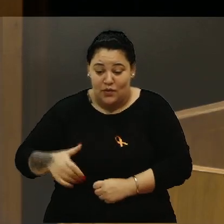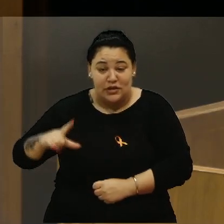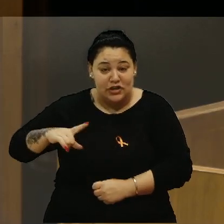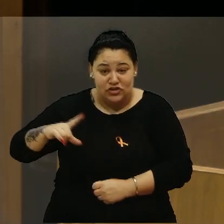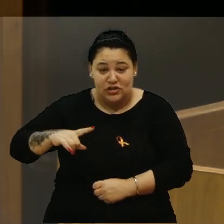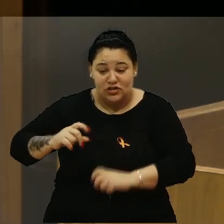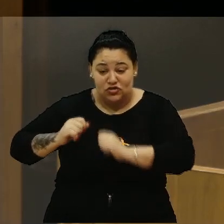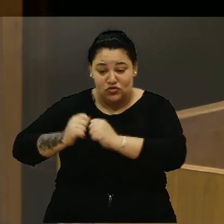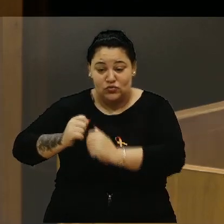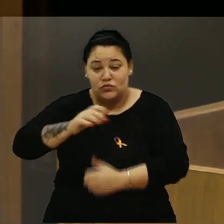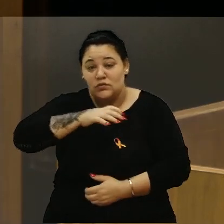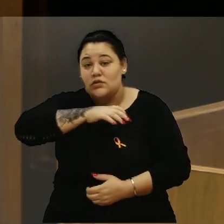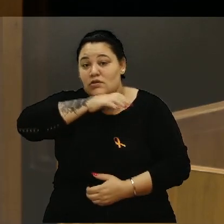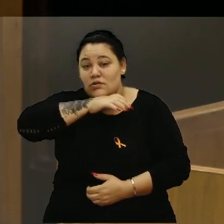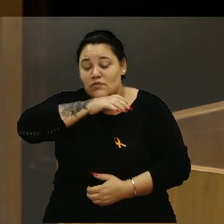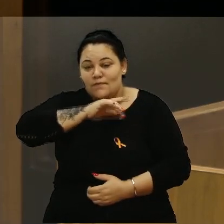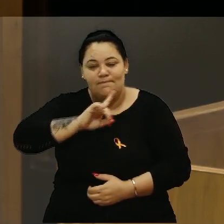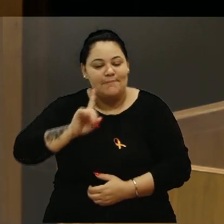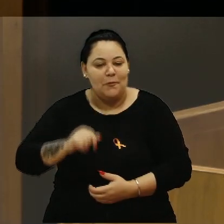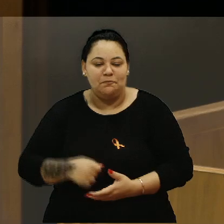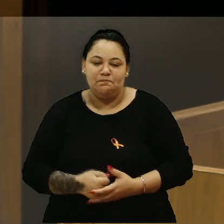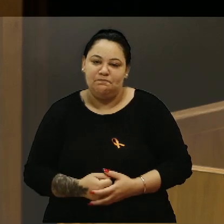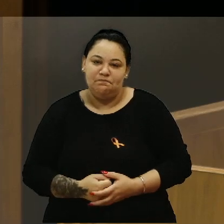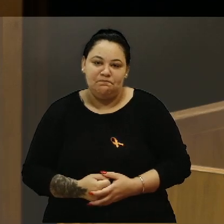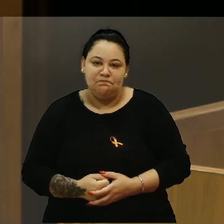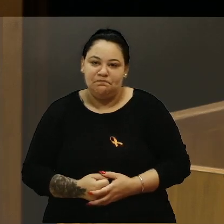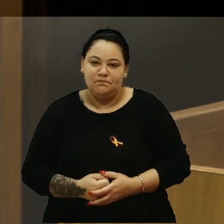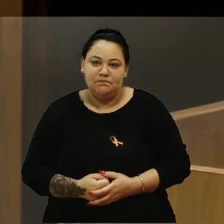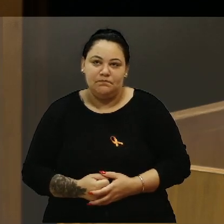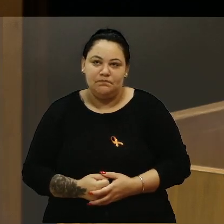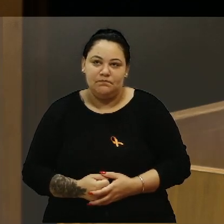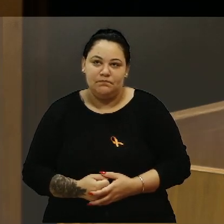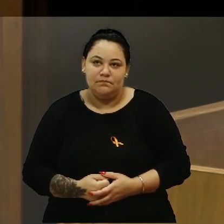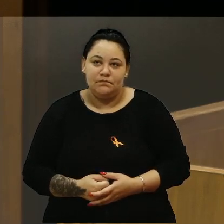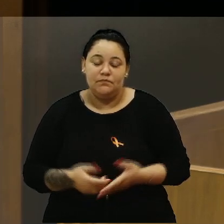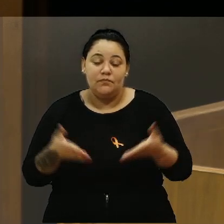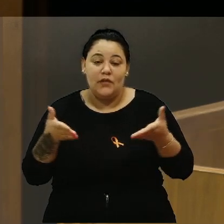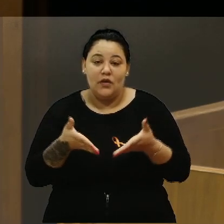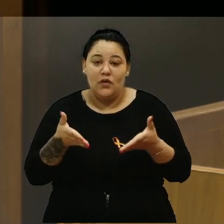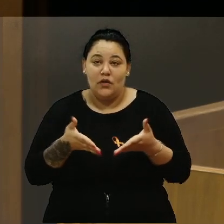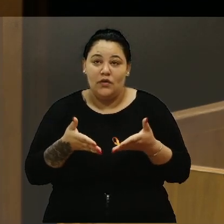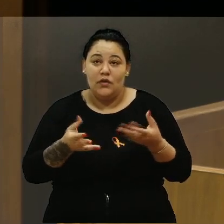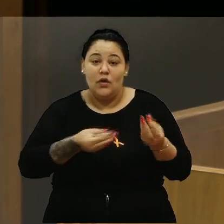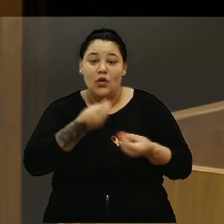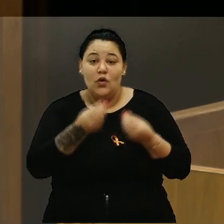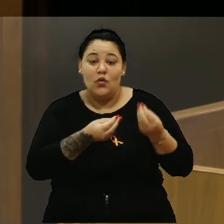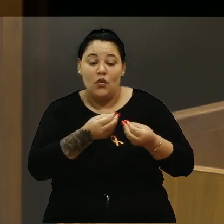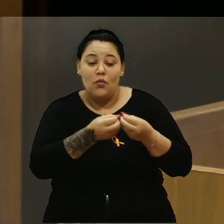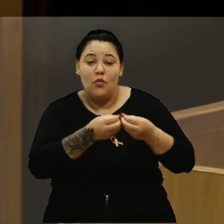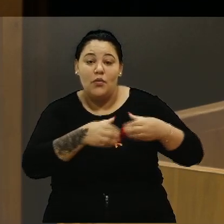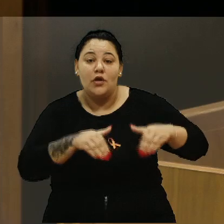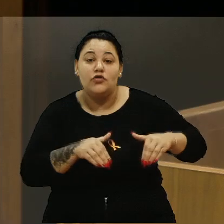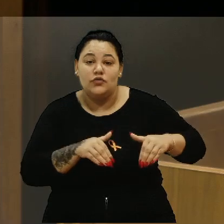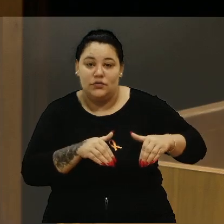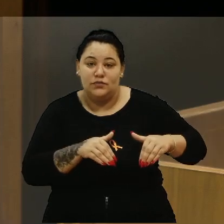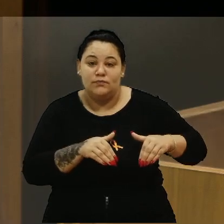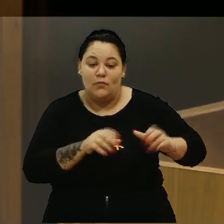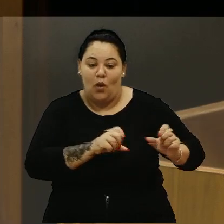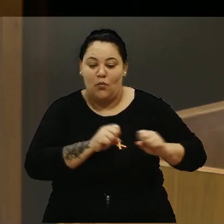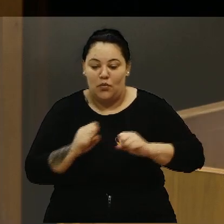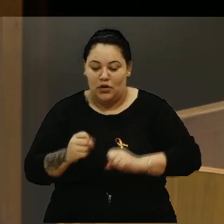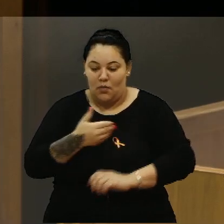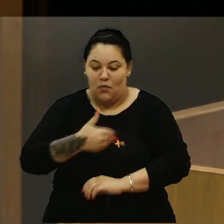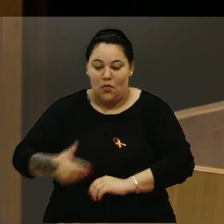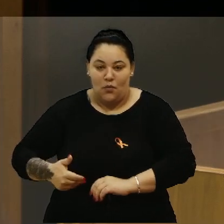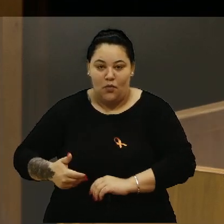terreno? Não foi. E agora, como é que fica o prejuízo? O poder público vai comprar